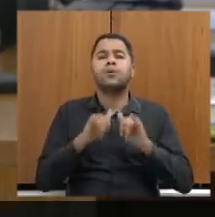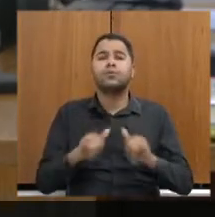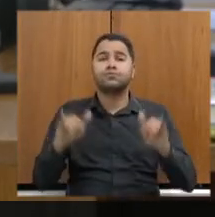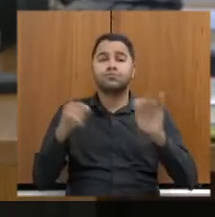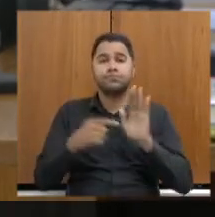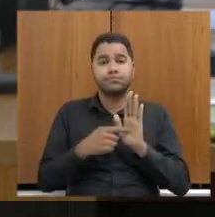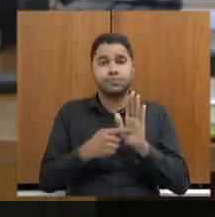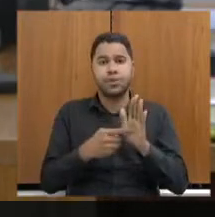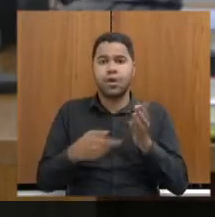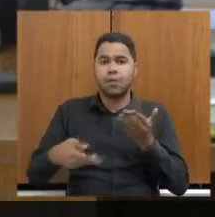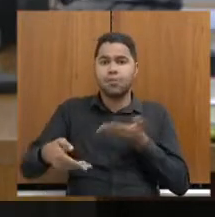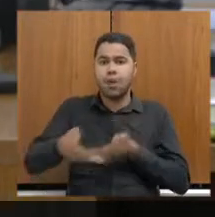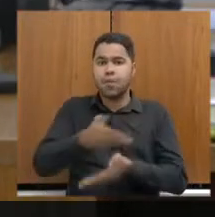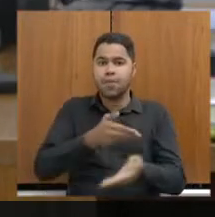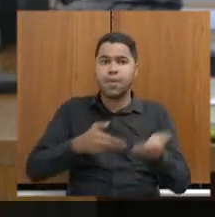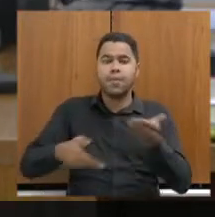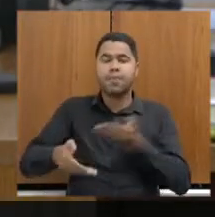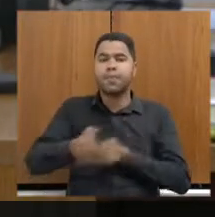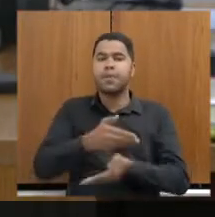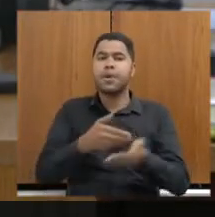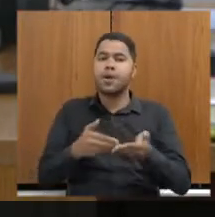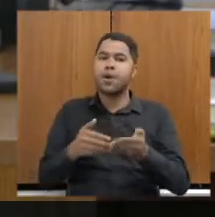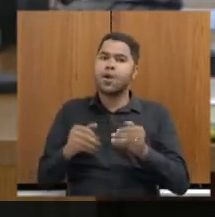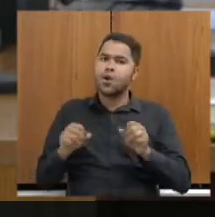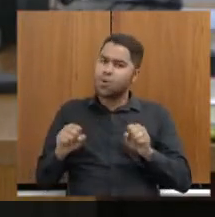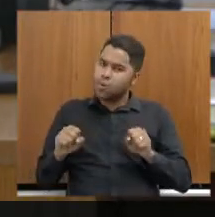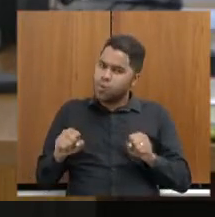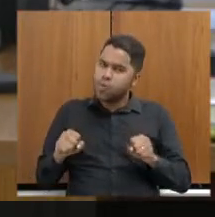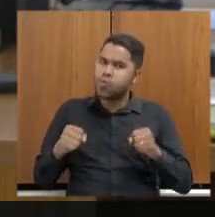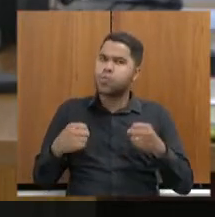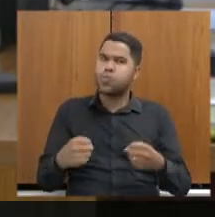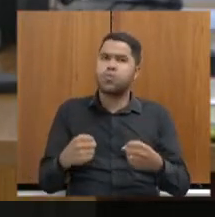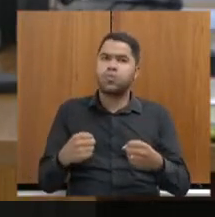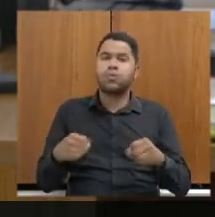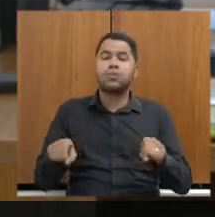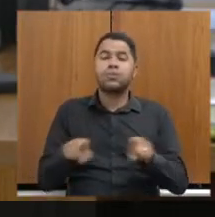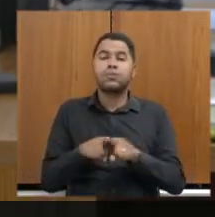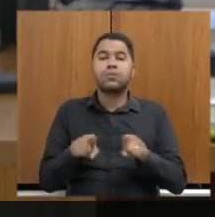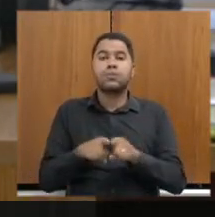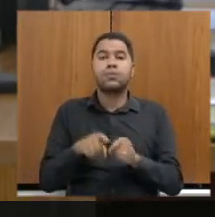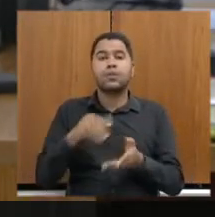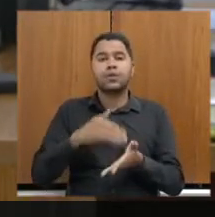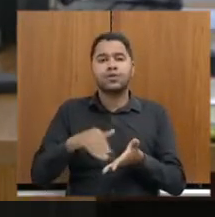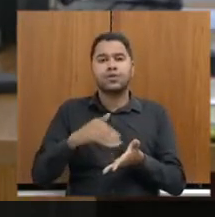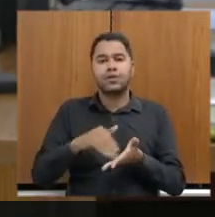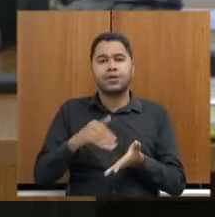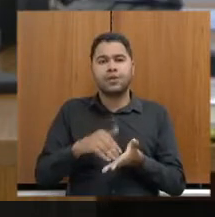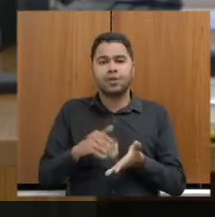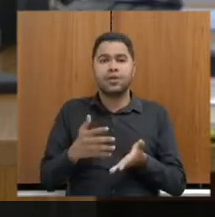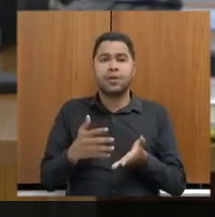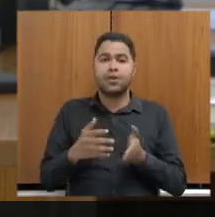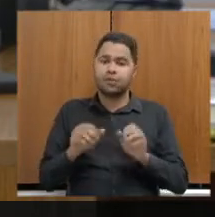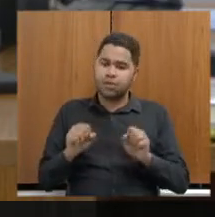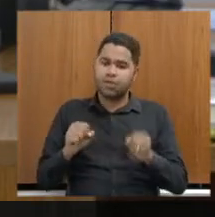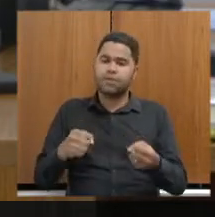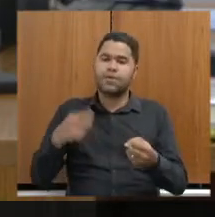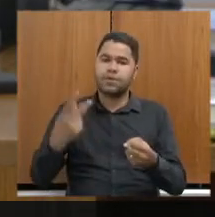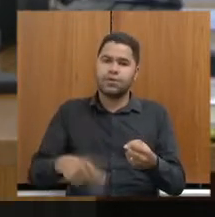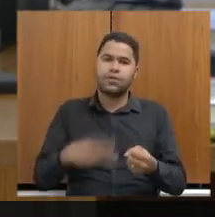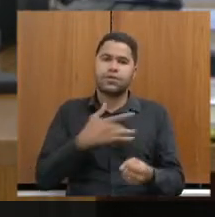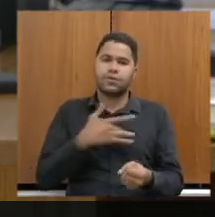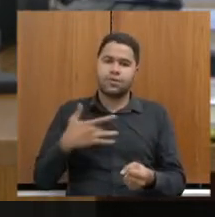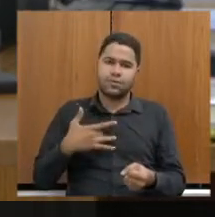para mostrar o dinamismo Agarra e como secretário Fábio querer defende a saúde de Minas